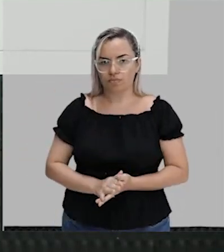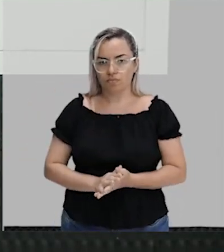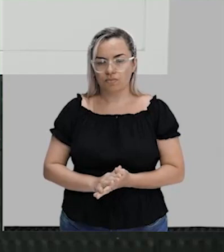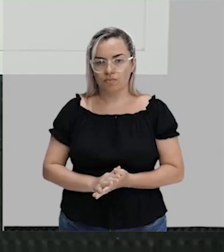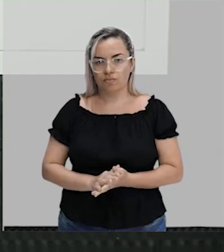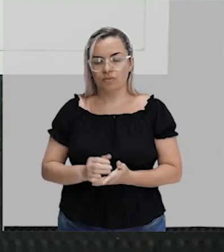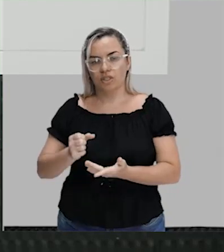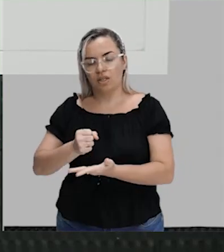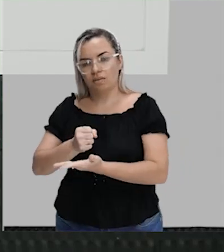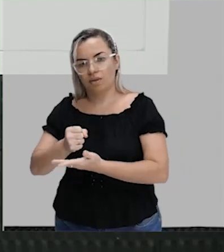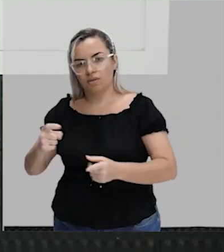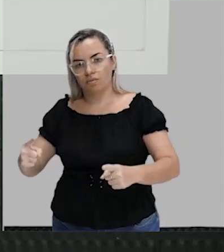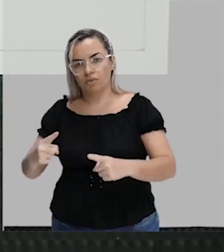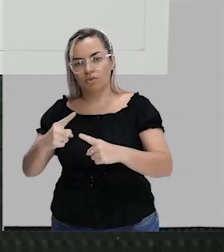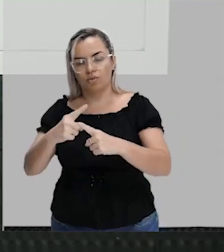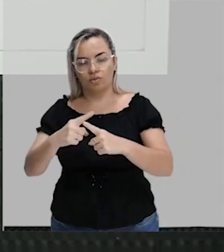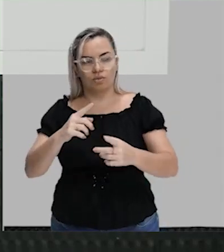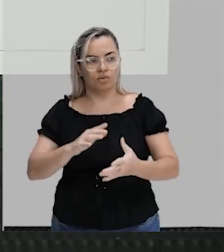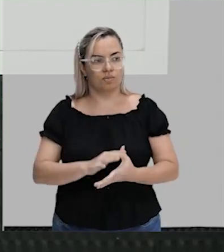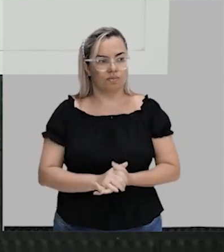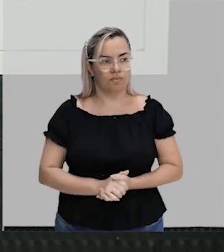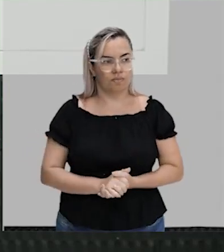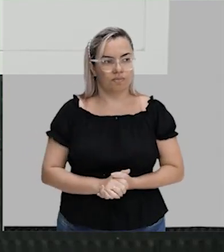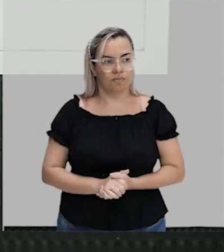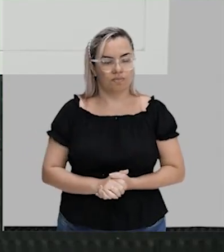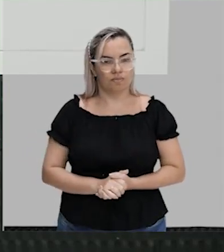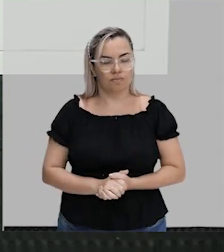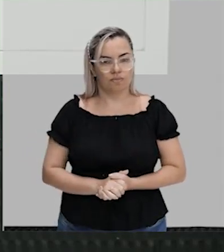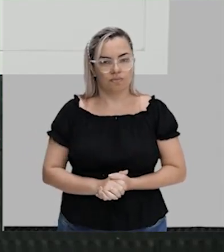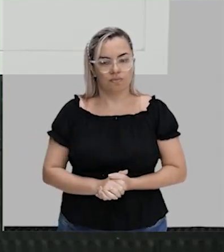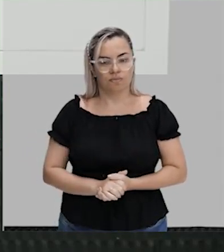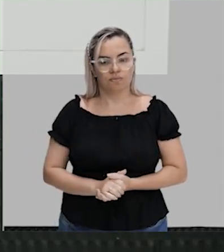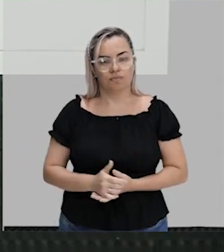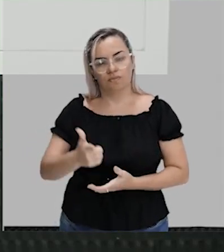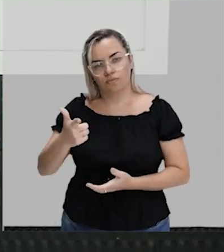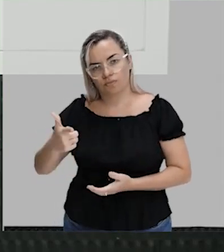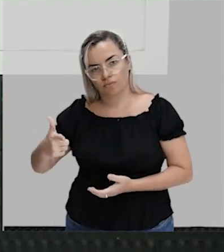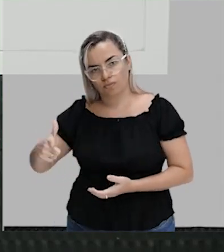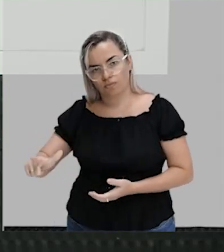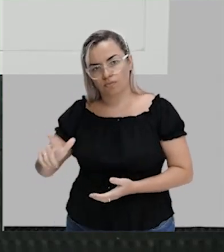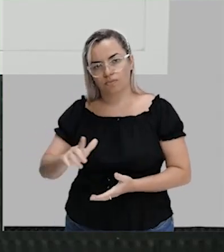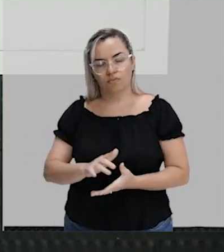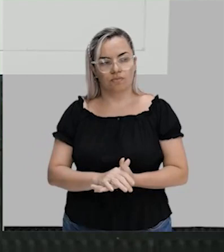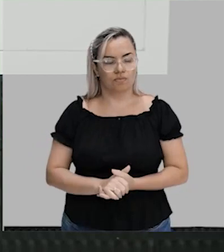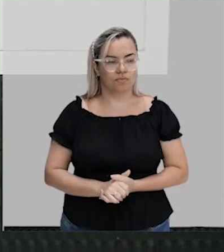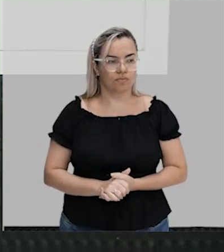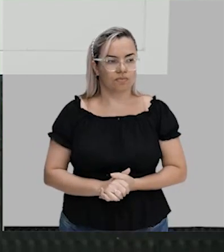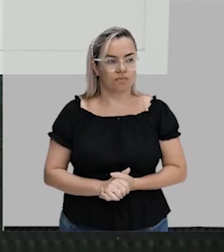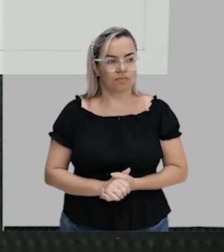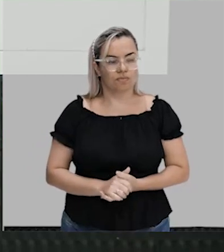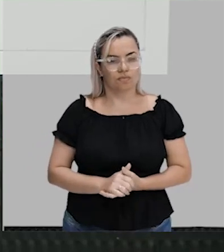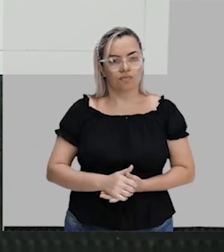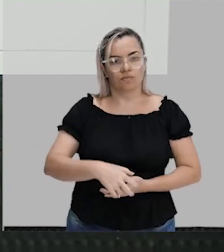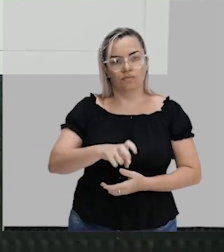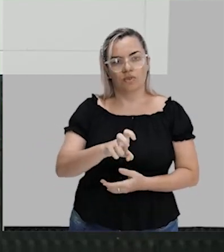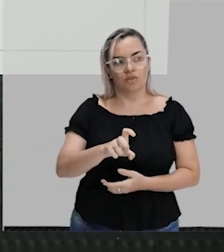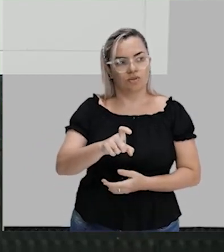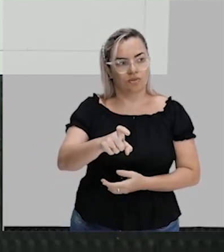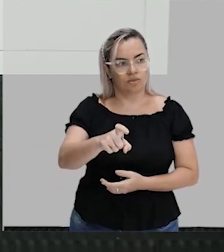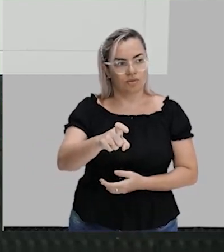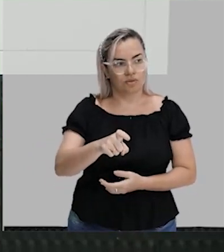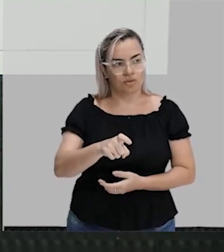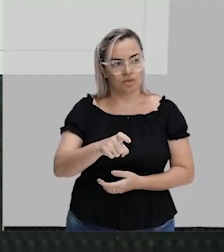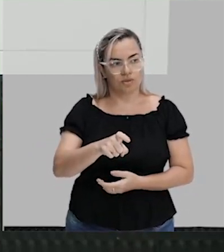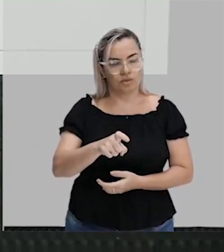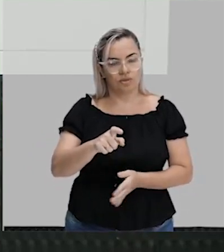fazendo isso eu vou encontrar o repetir aqui a primeira assim o x - 2Y = 4 certo